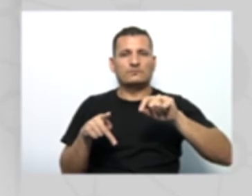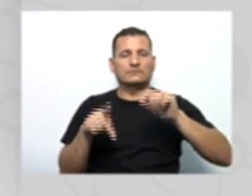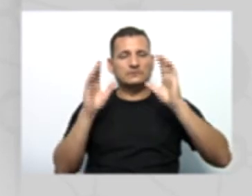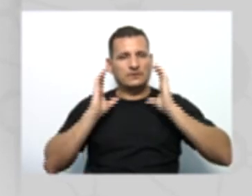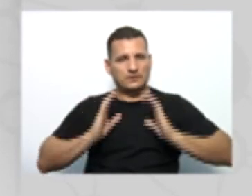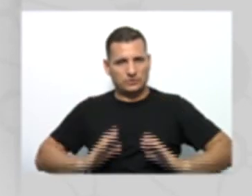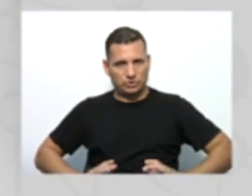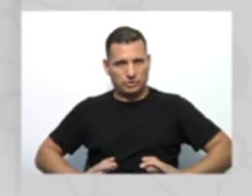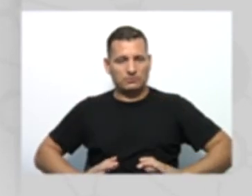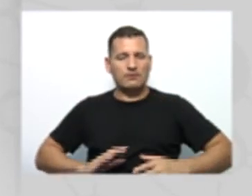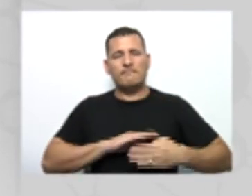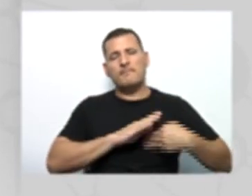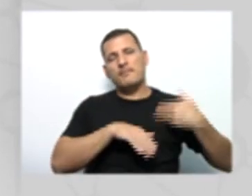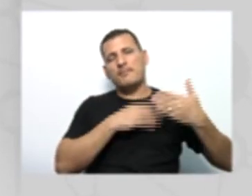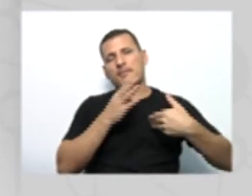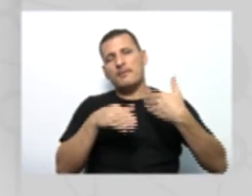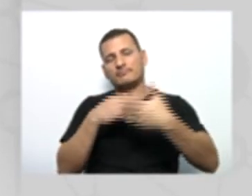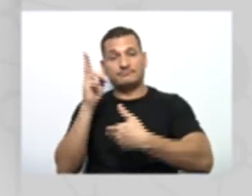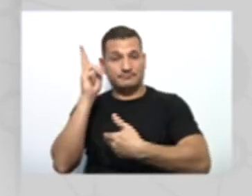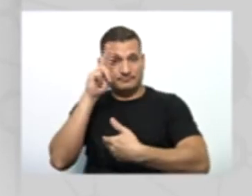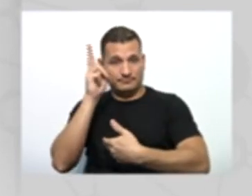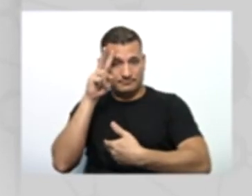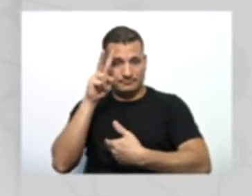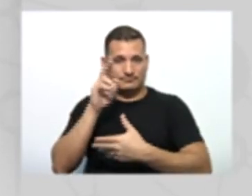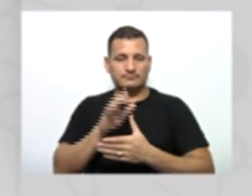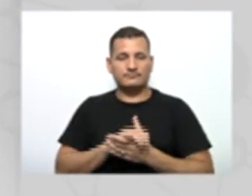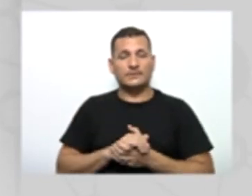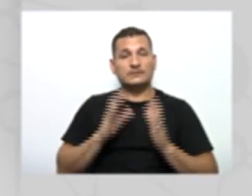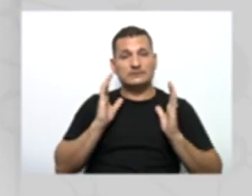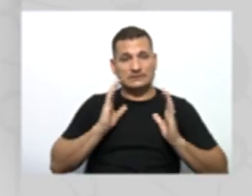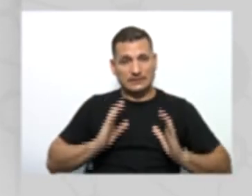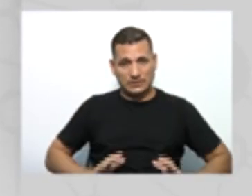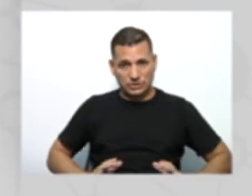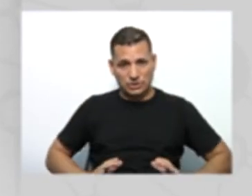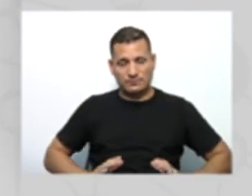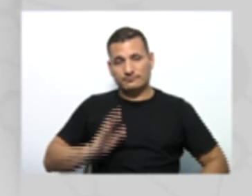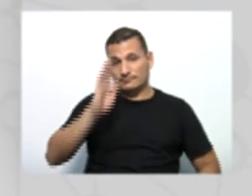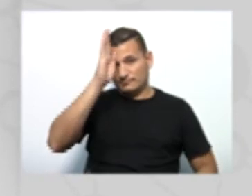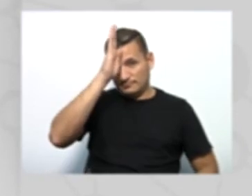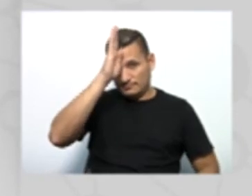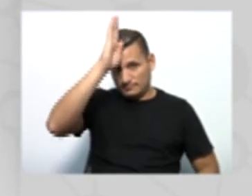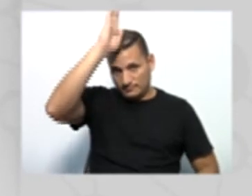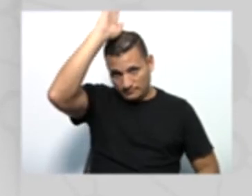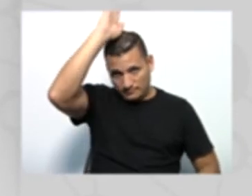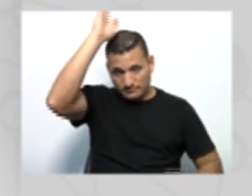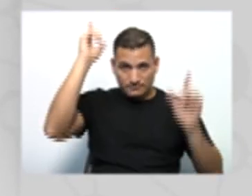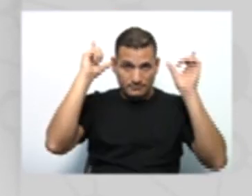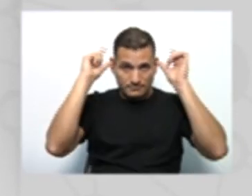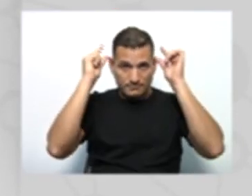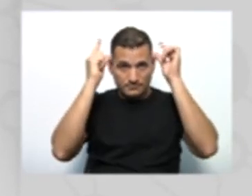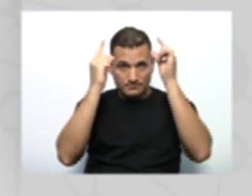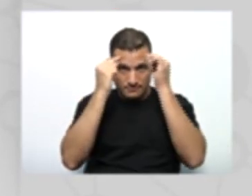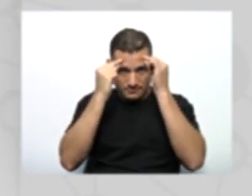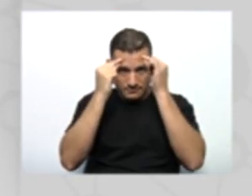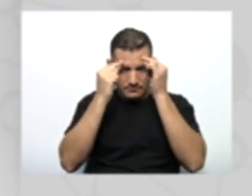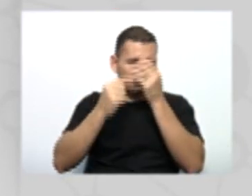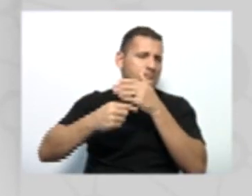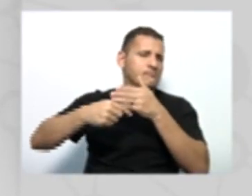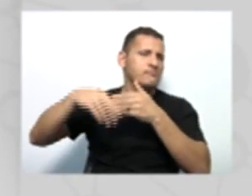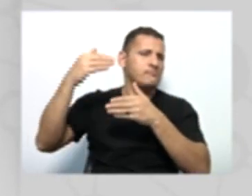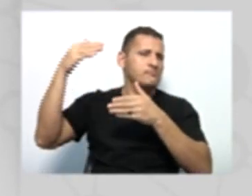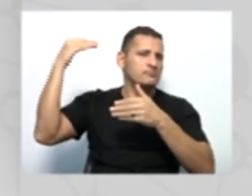de cidadania e principalmente o conceito de cidadania política. E aqui a gente vai fazer uma retrospectiva,